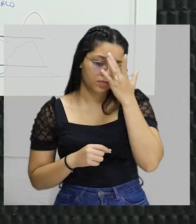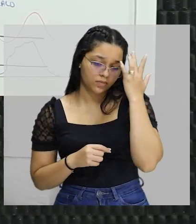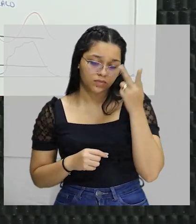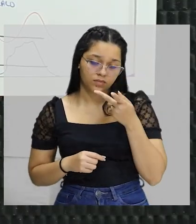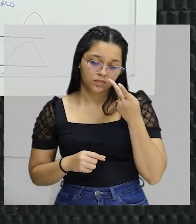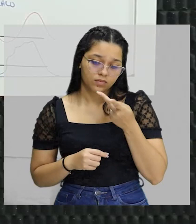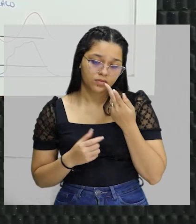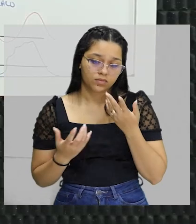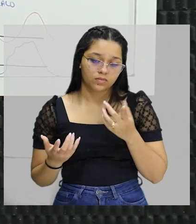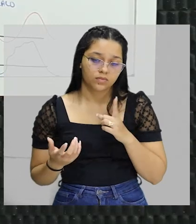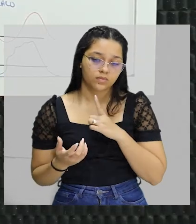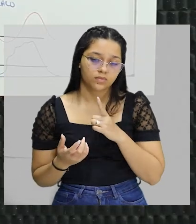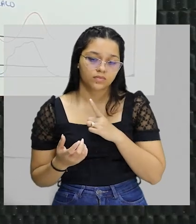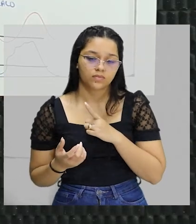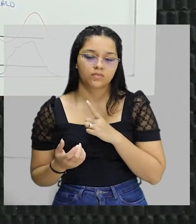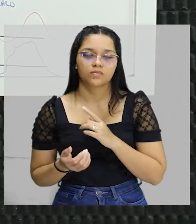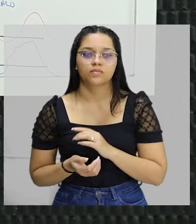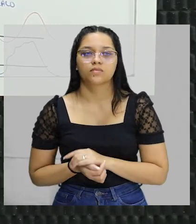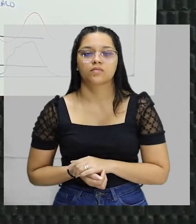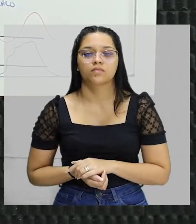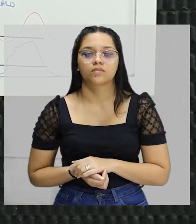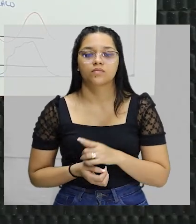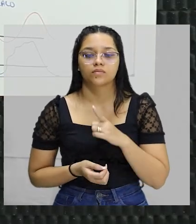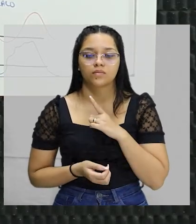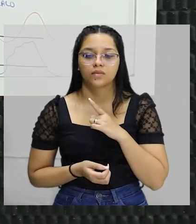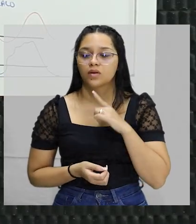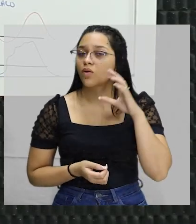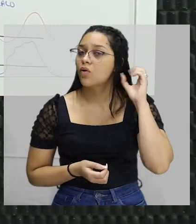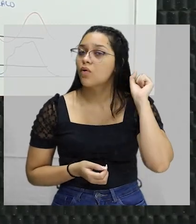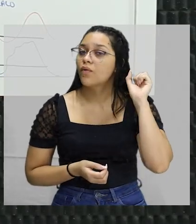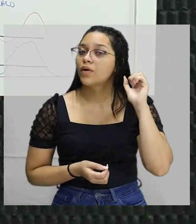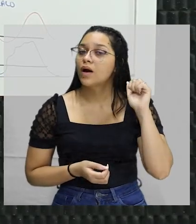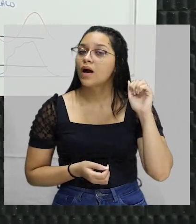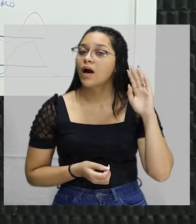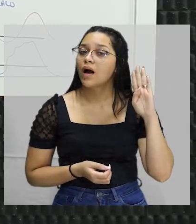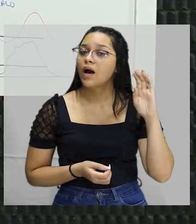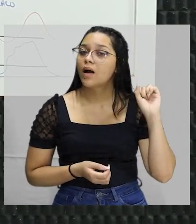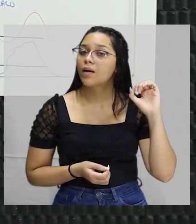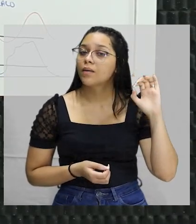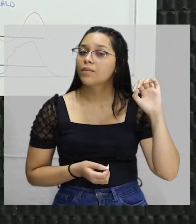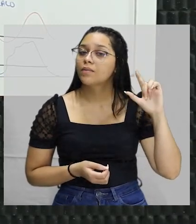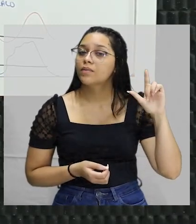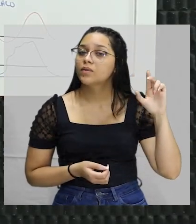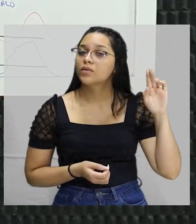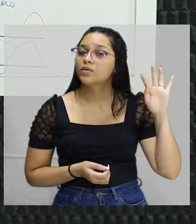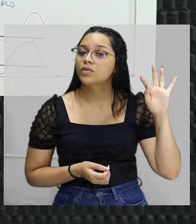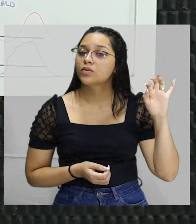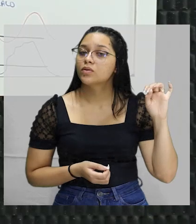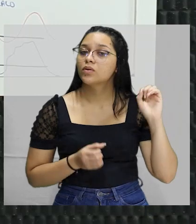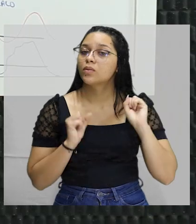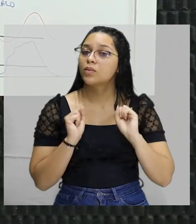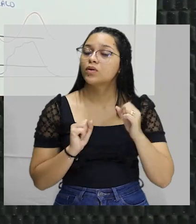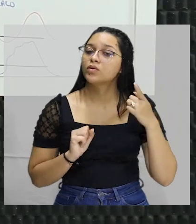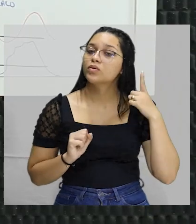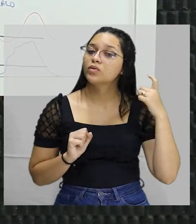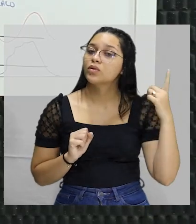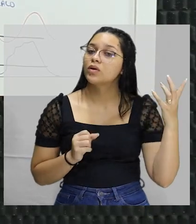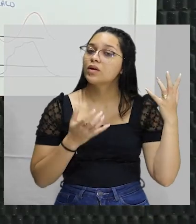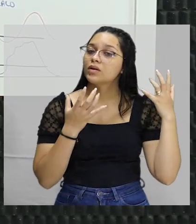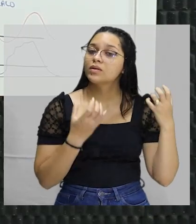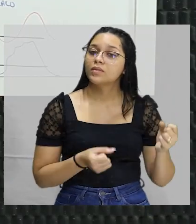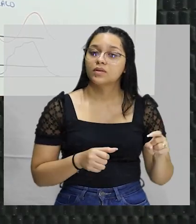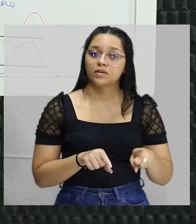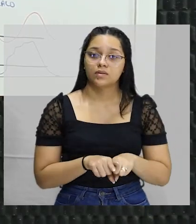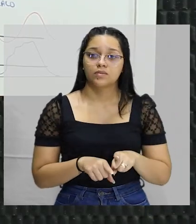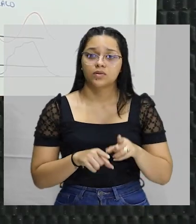até de né, ter ouvido absoluto, né, porque consegue através do som que é emitido, né, receber o som